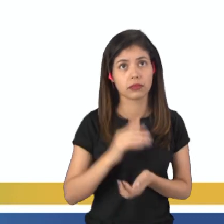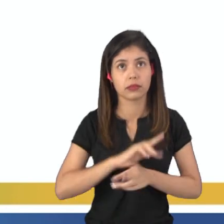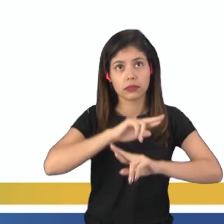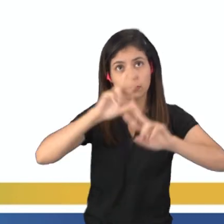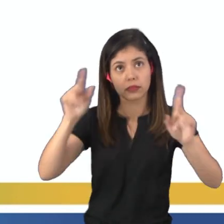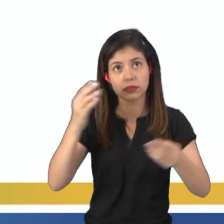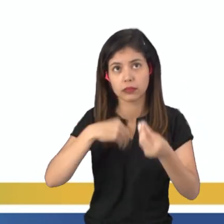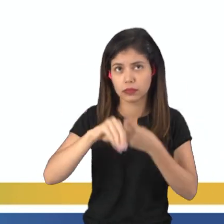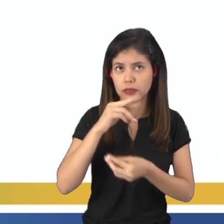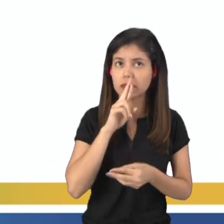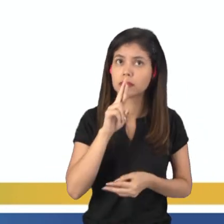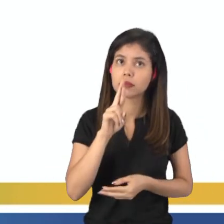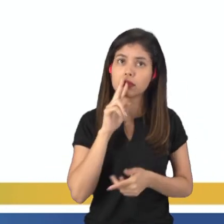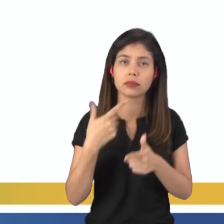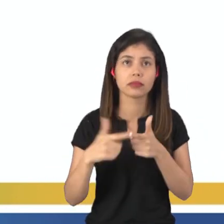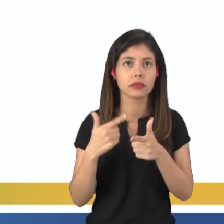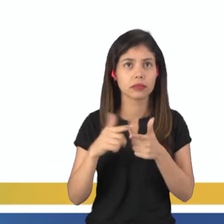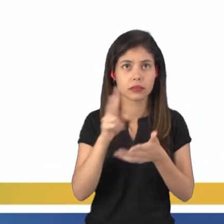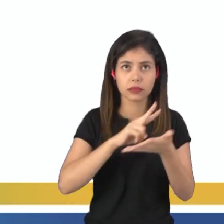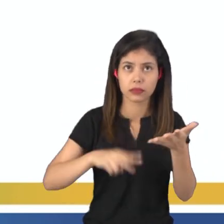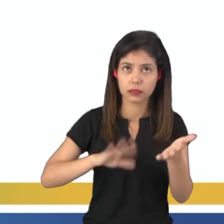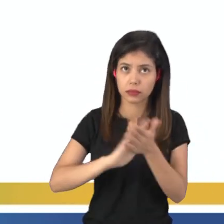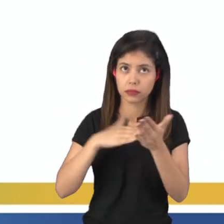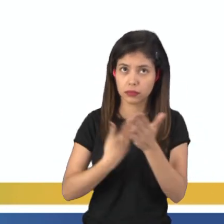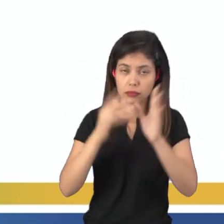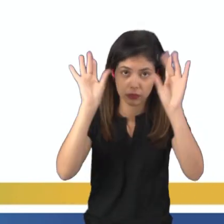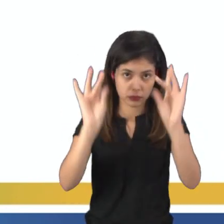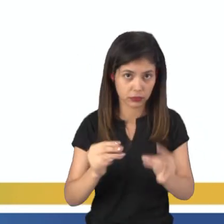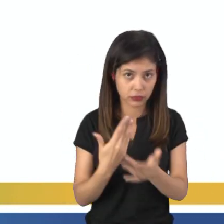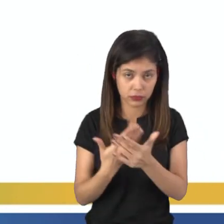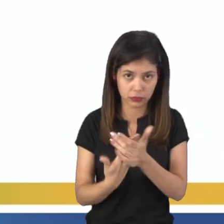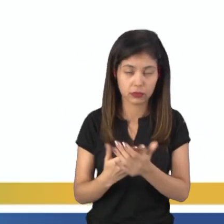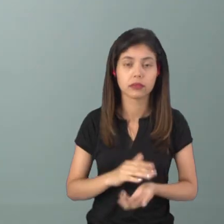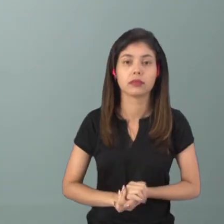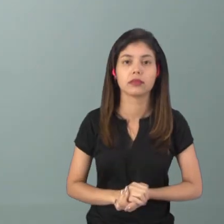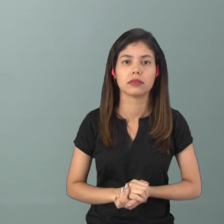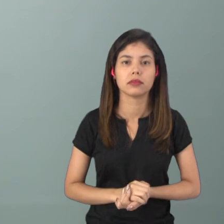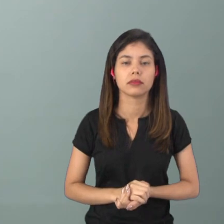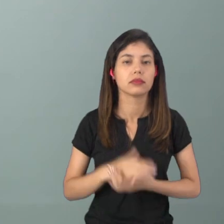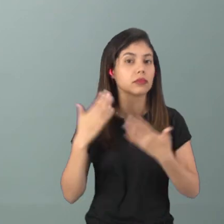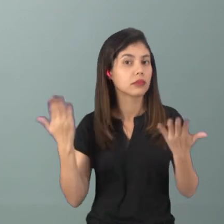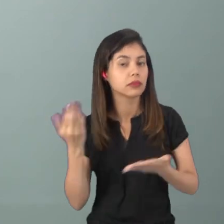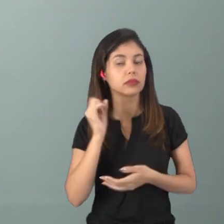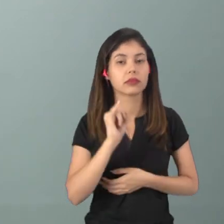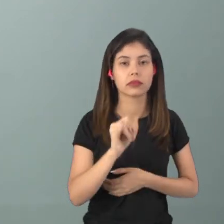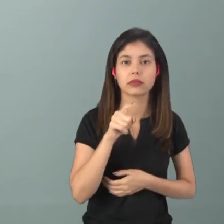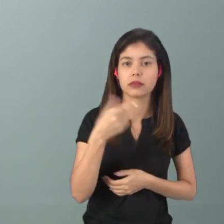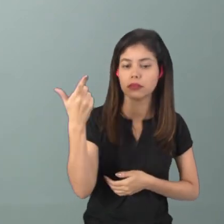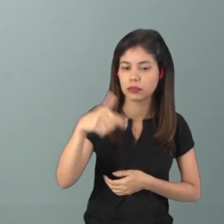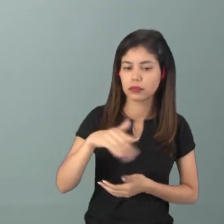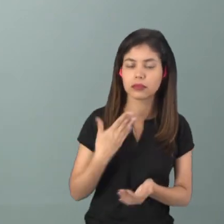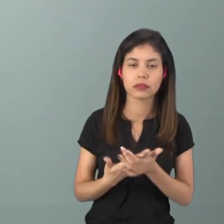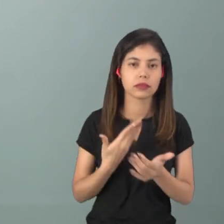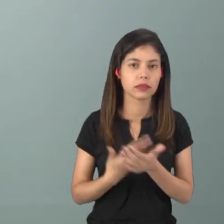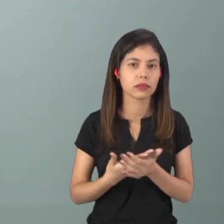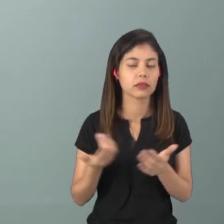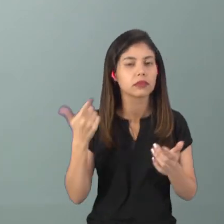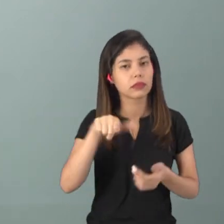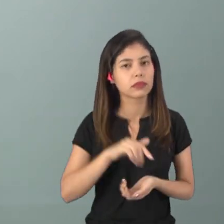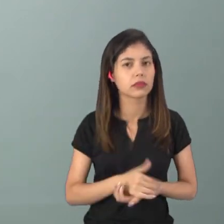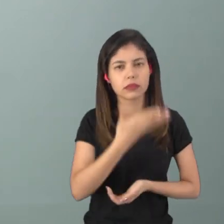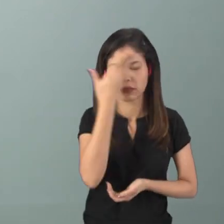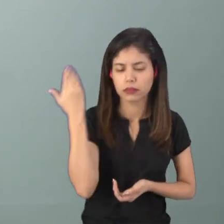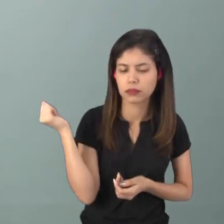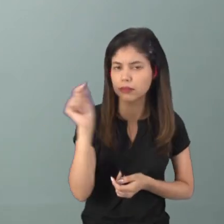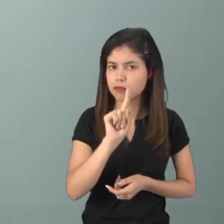tipos de gráficos e resolvemos problemas, né, de leitura e interpretação de cada tipo estudado. Então, se você quer assistir essa aula novamente, não